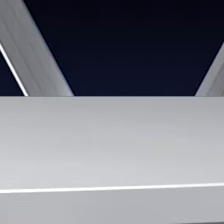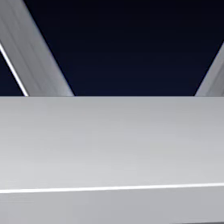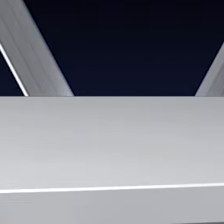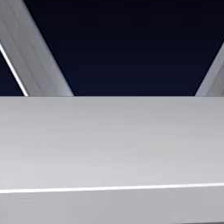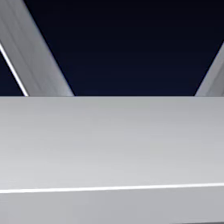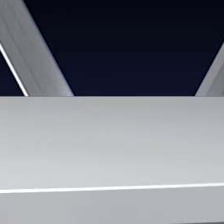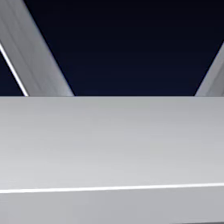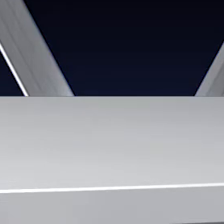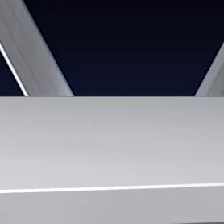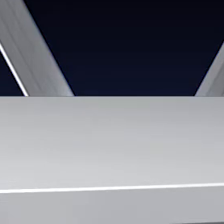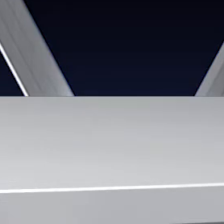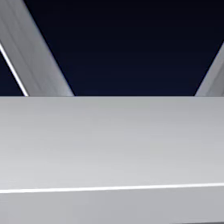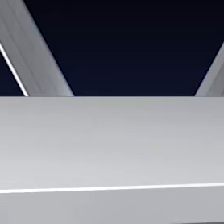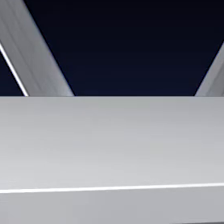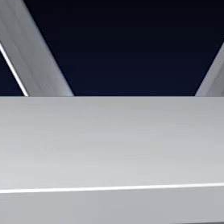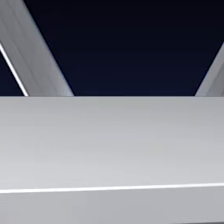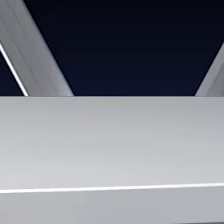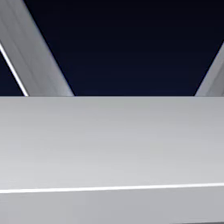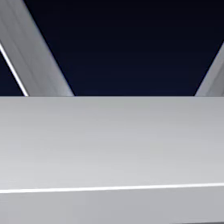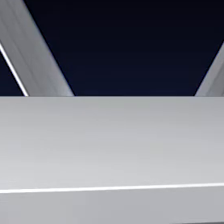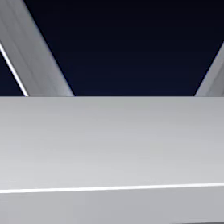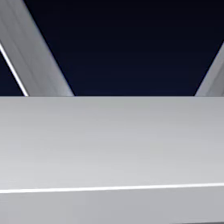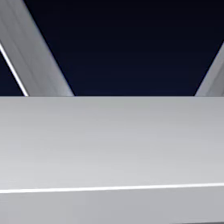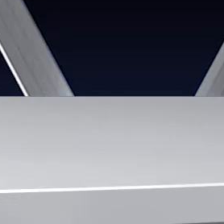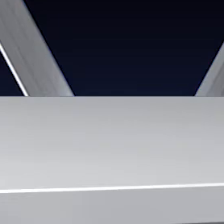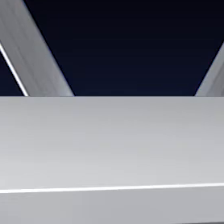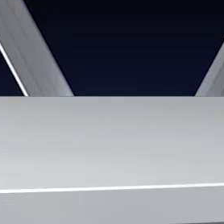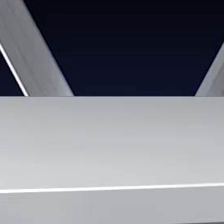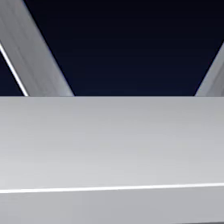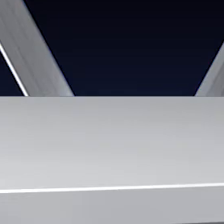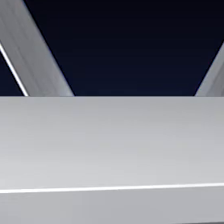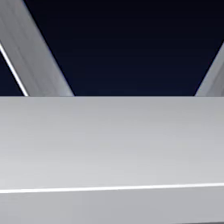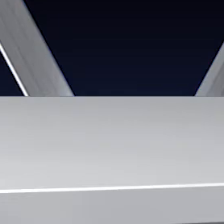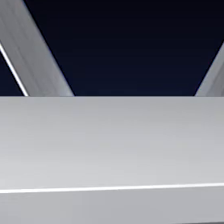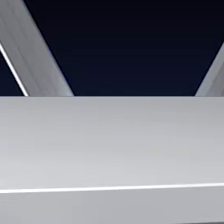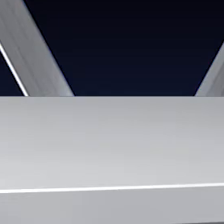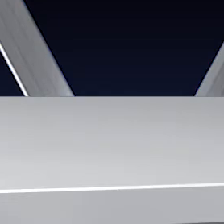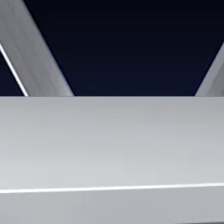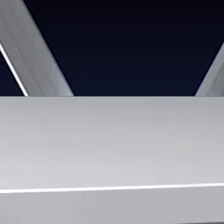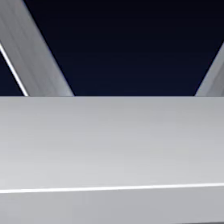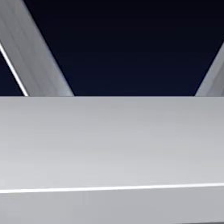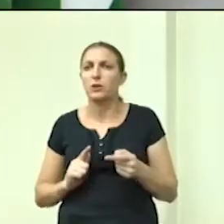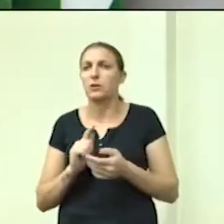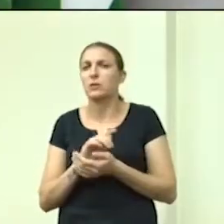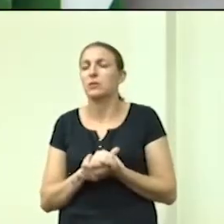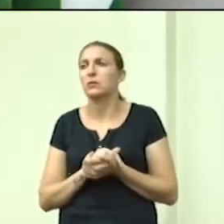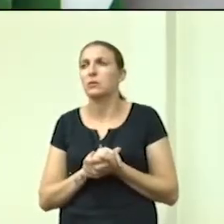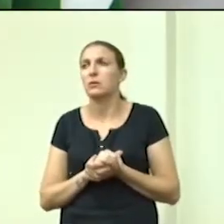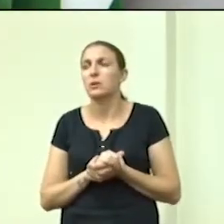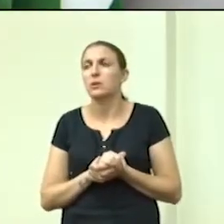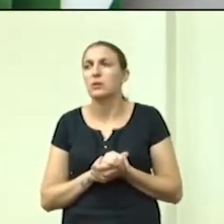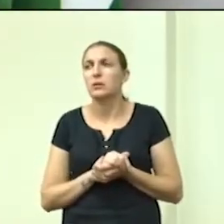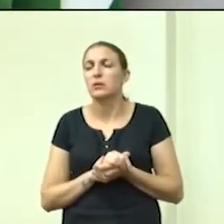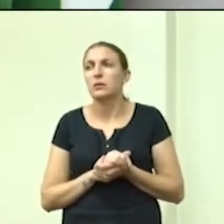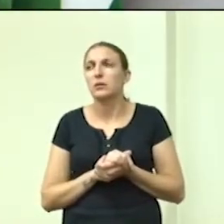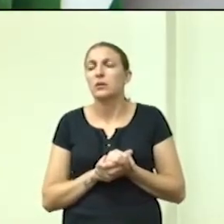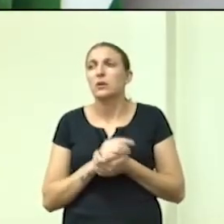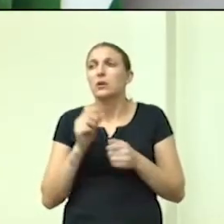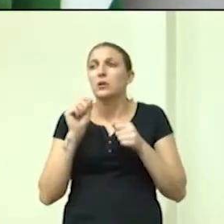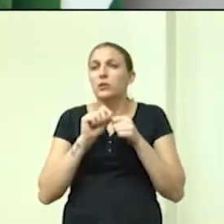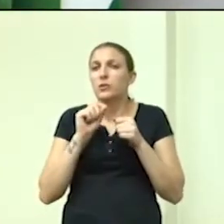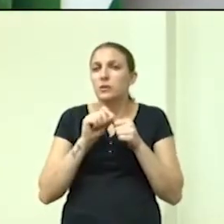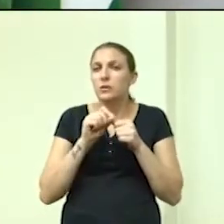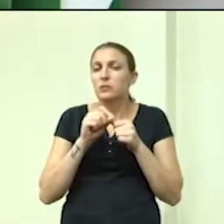colocado uma placa com o nome de todas as vítimas em uma das praças centrais de nossa cidade. Eu estou fazendo hoje de novo